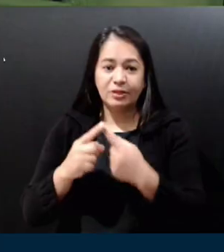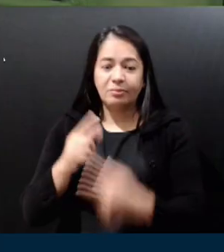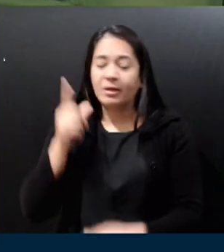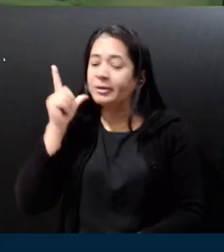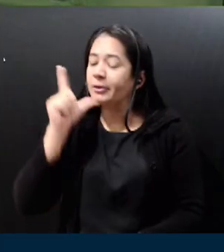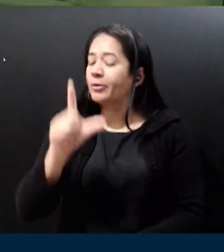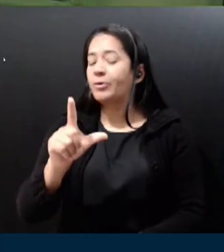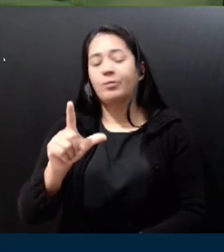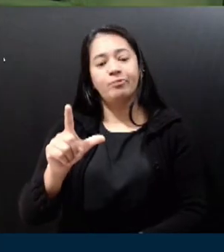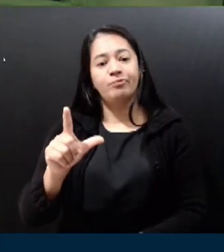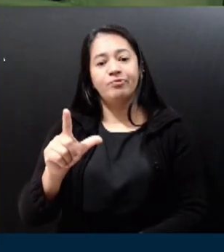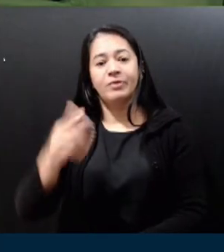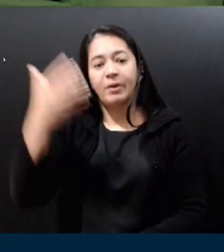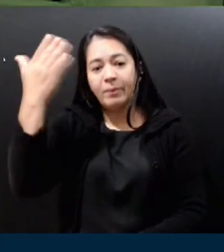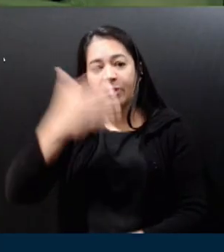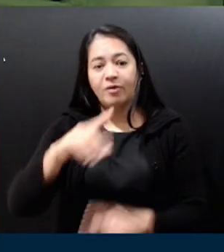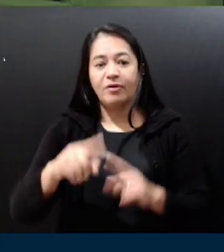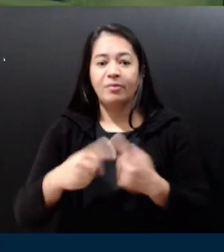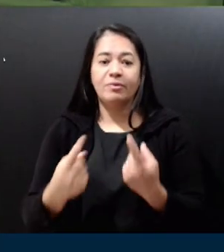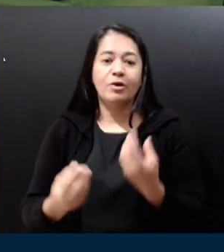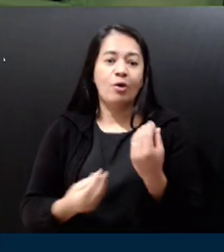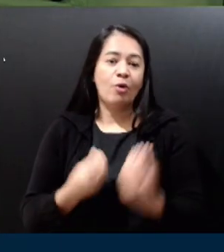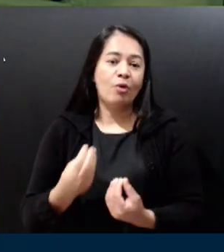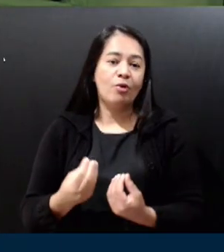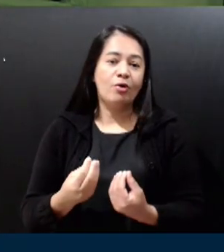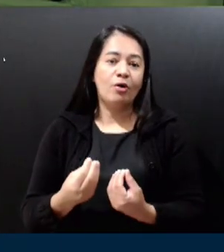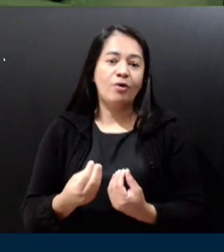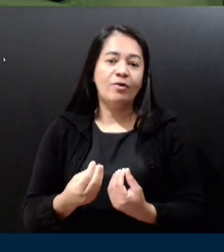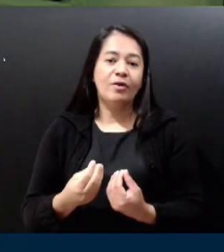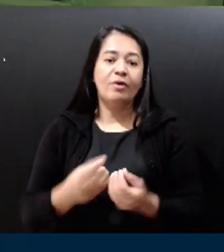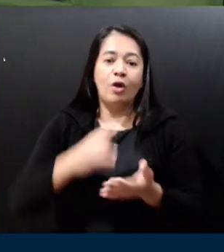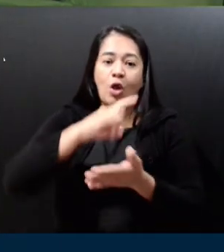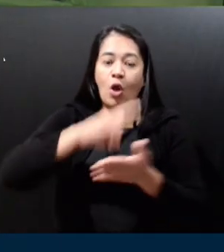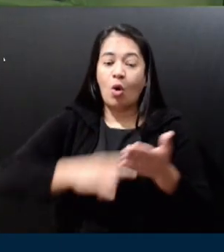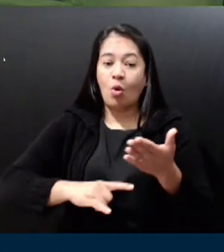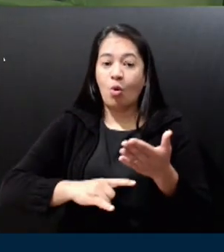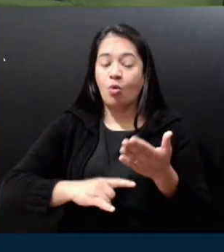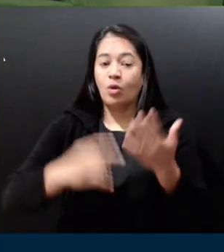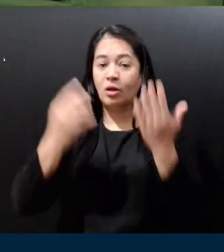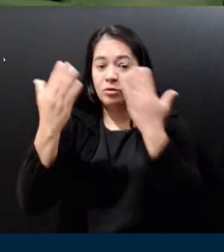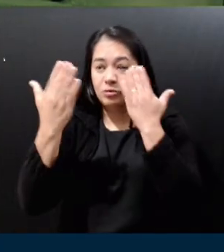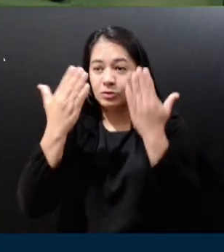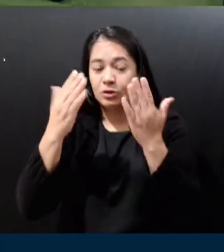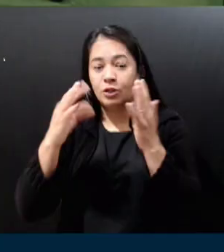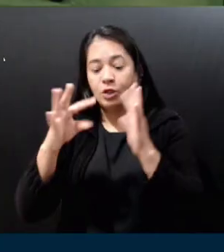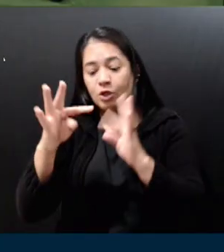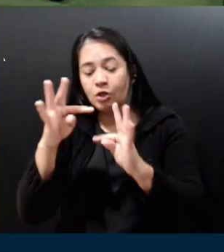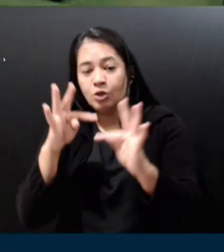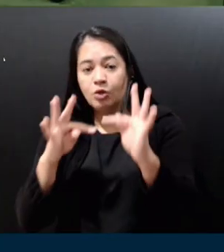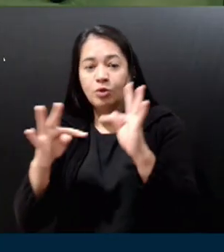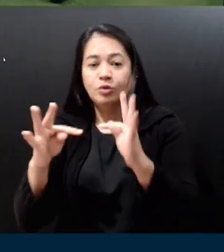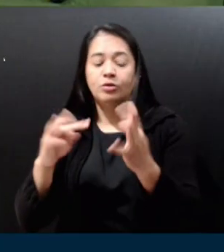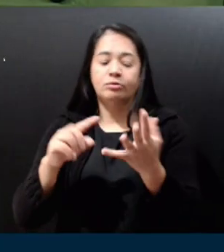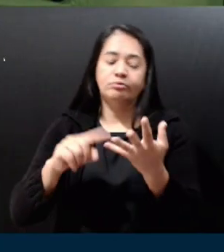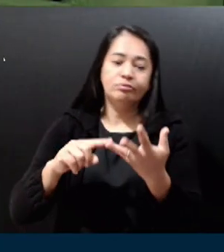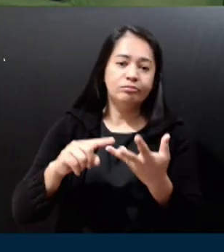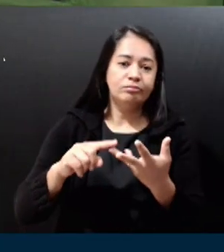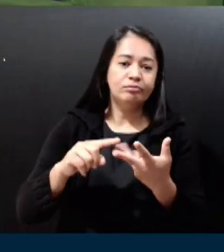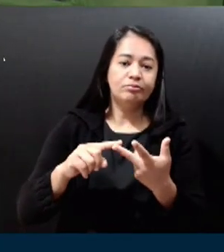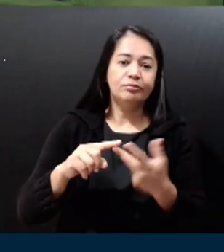vem, muitas vezes, com laudos psicológicos, com terapias, que ela vai reconstruir essa história, com assistente